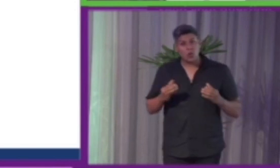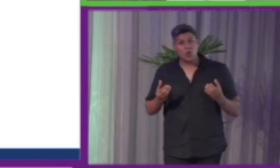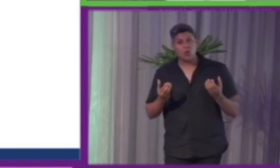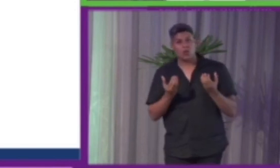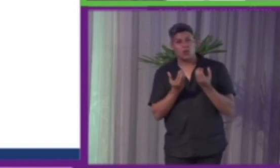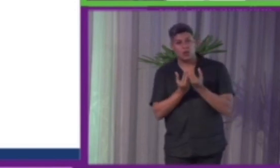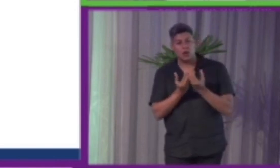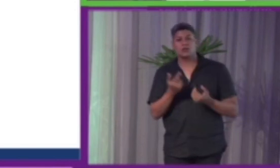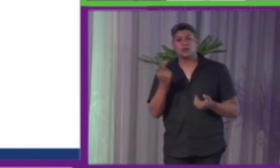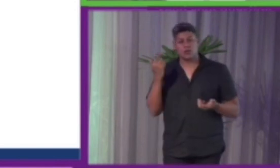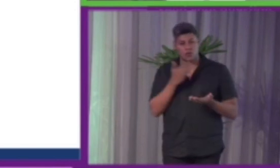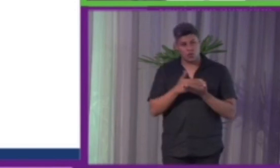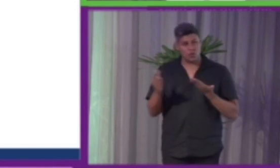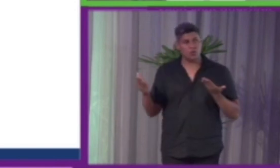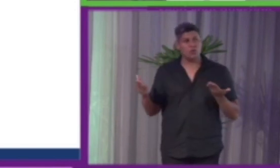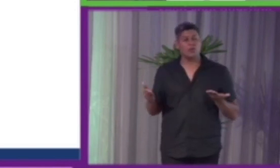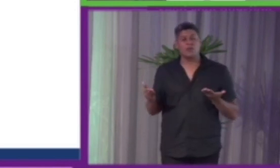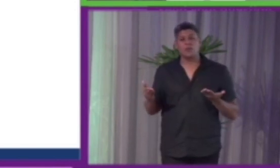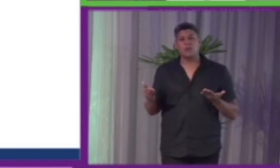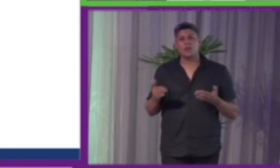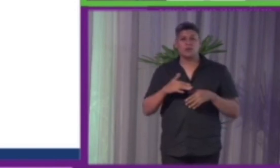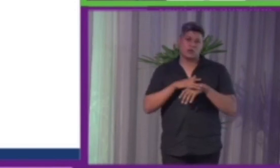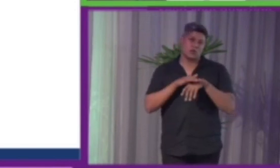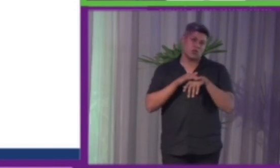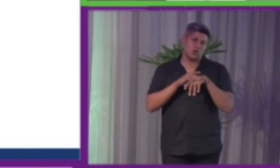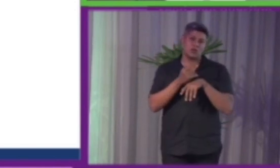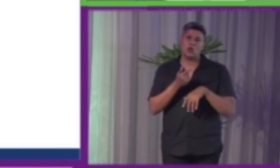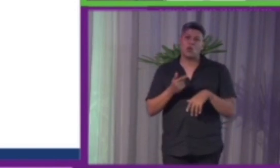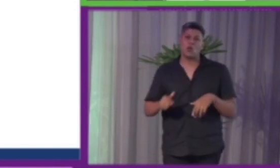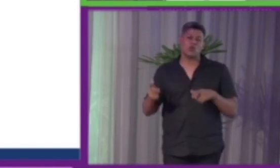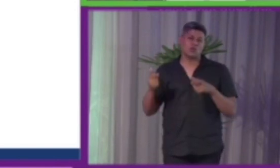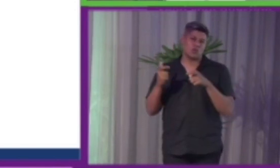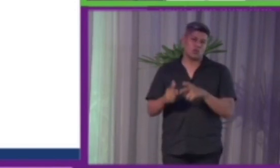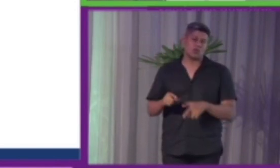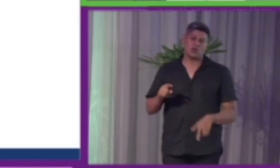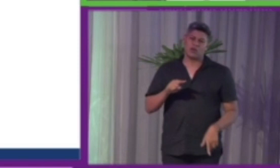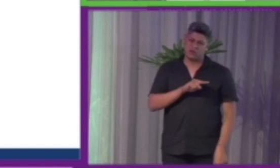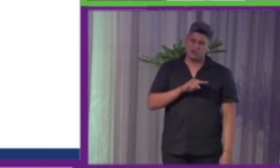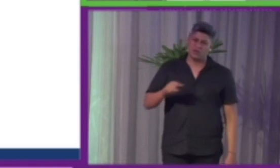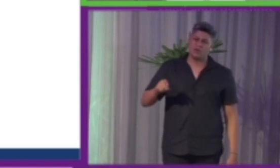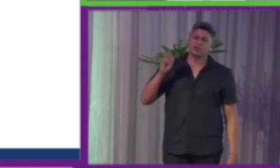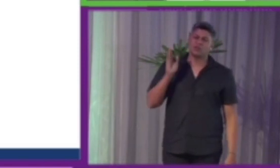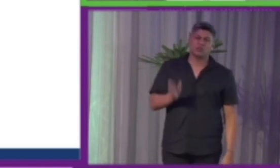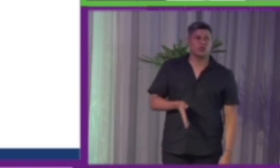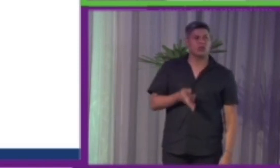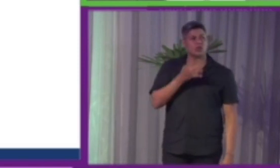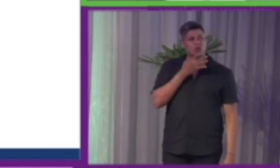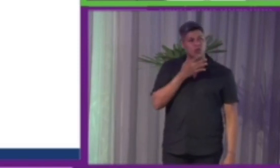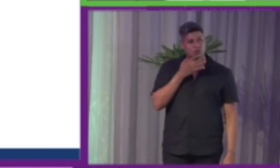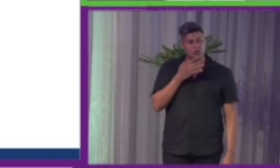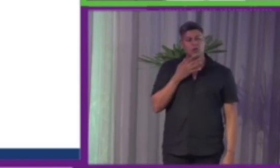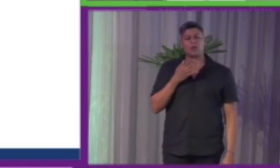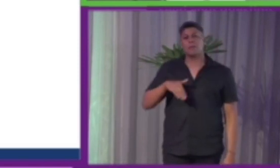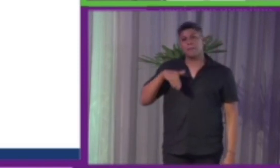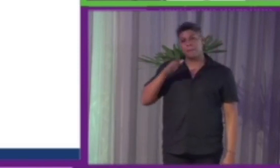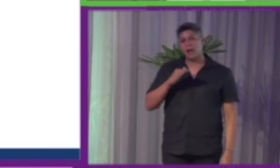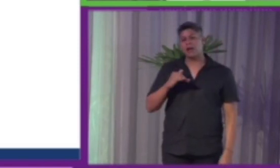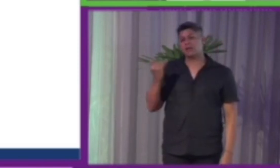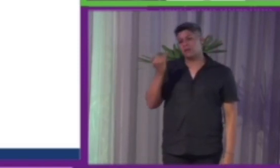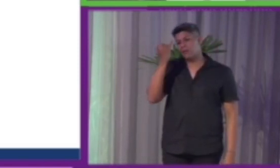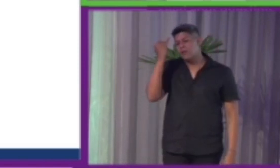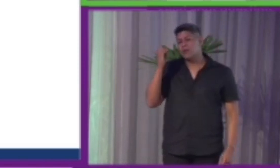a levar a doença para um outro patamar, muito mais conhecido dentro dos colegas, e com isso aí ganhando muito mais relevância e visibilidade.